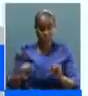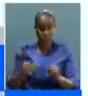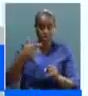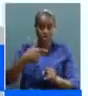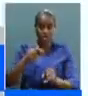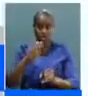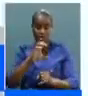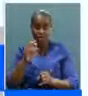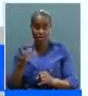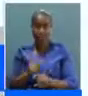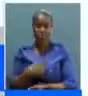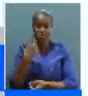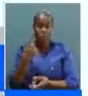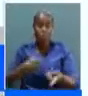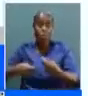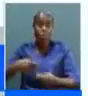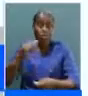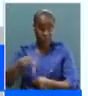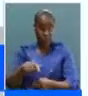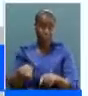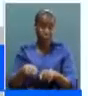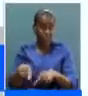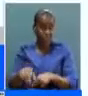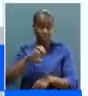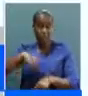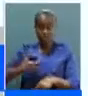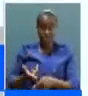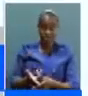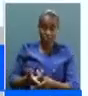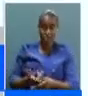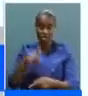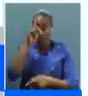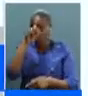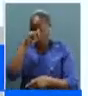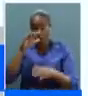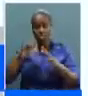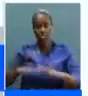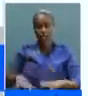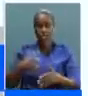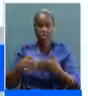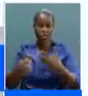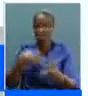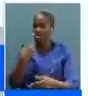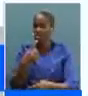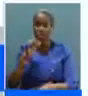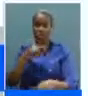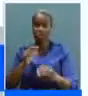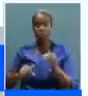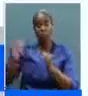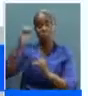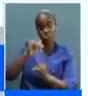negócio deste, Cabo Verde passou a ser uma espécie de cavalo manso, que qualquer um pode montar e